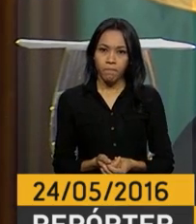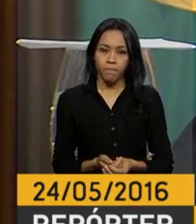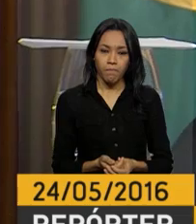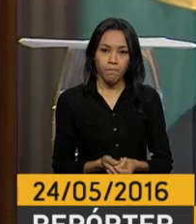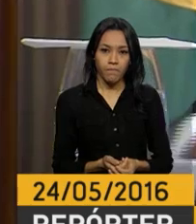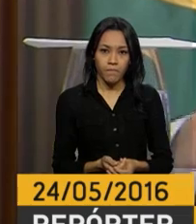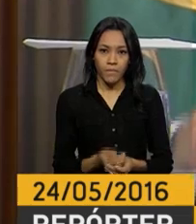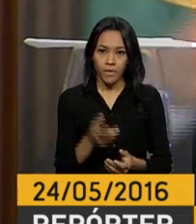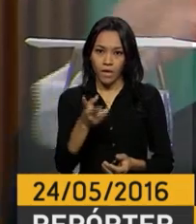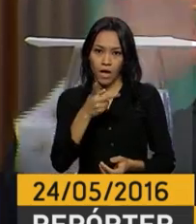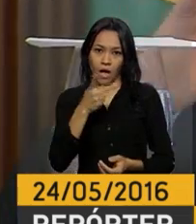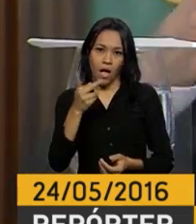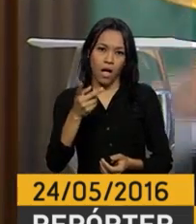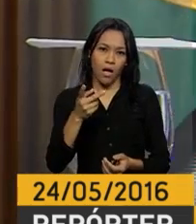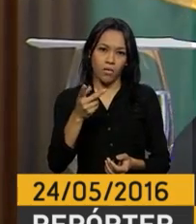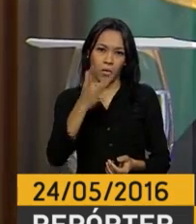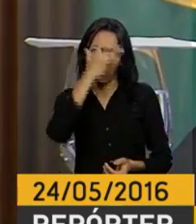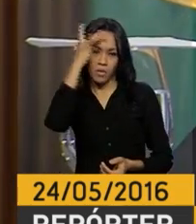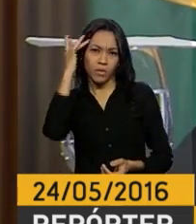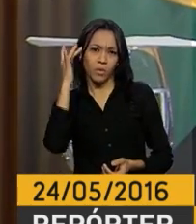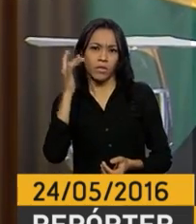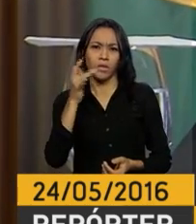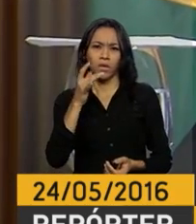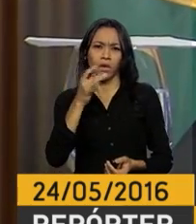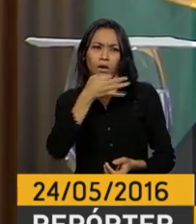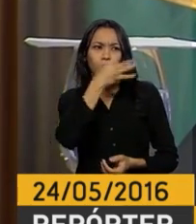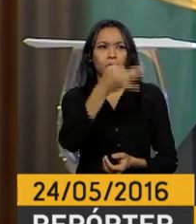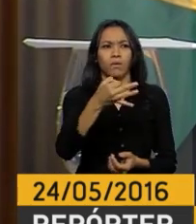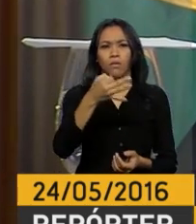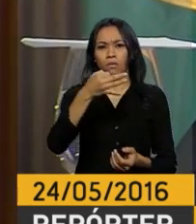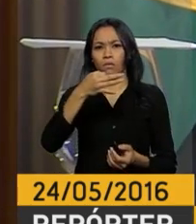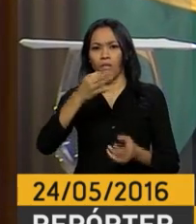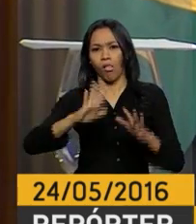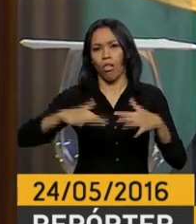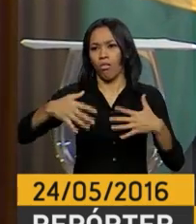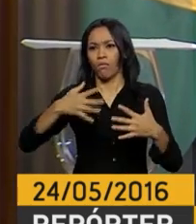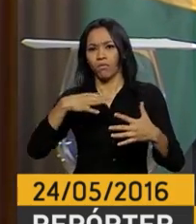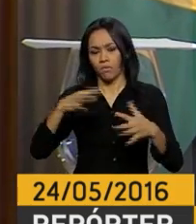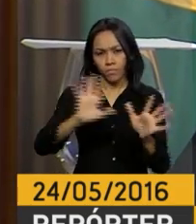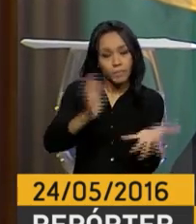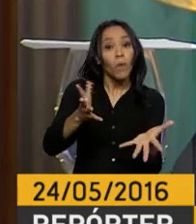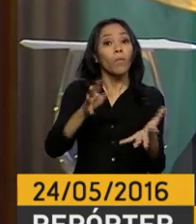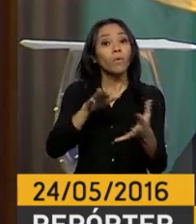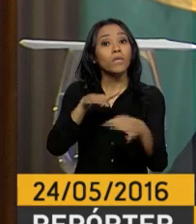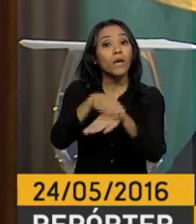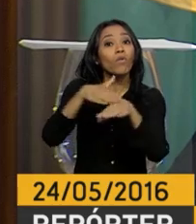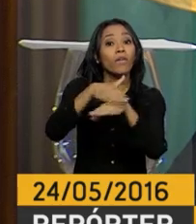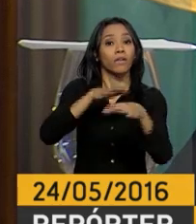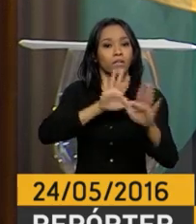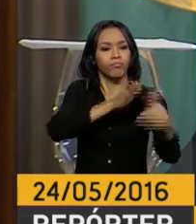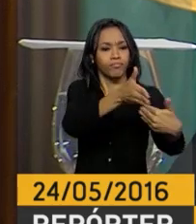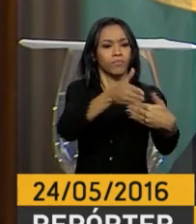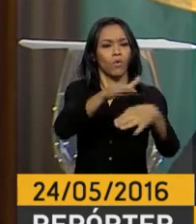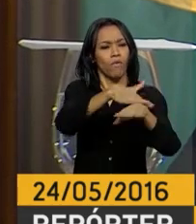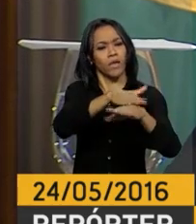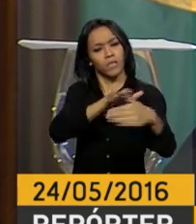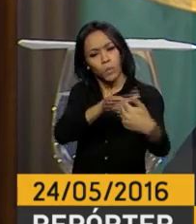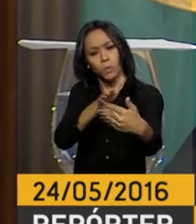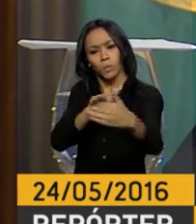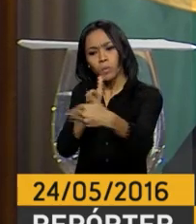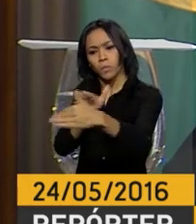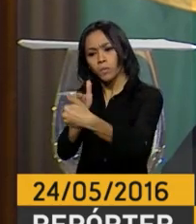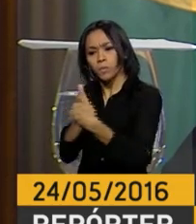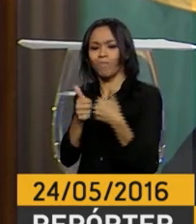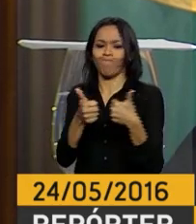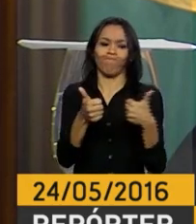apontar-me como alguém que muda de posição, ao contrário. Nós temos que perceber que isto é fruto do diálogo. Este era o governo do diálogo. Não é?